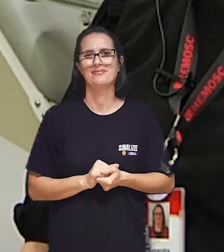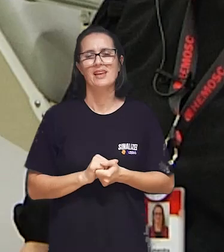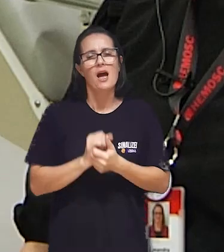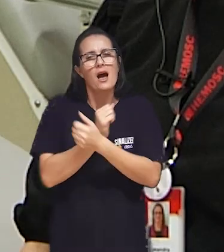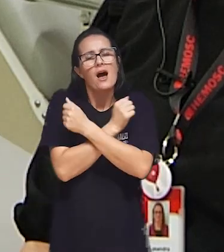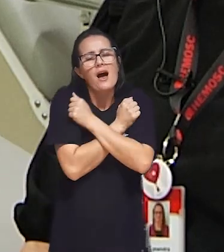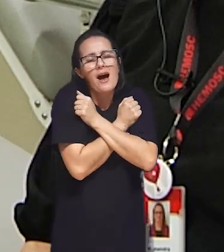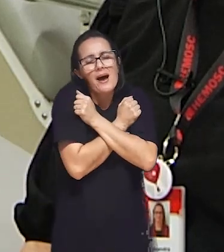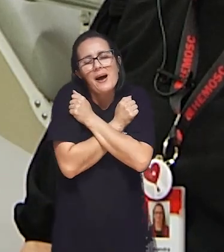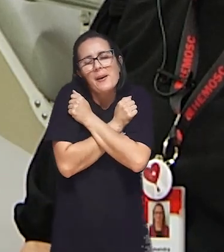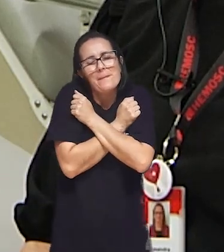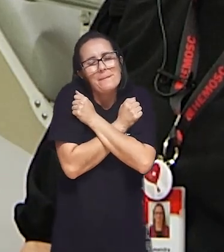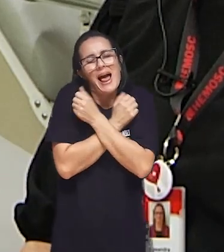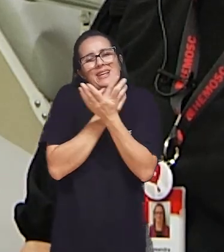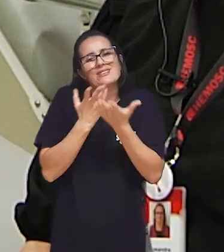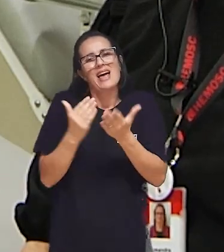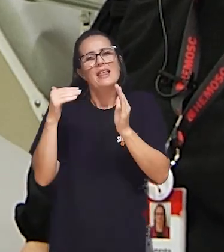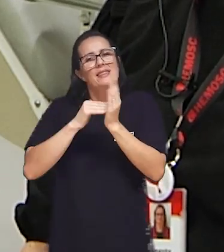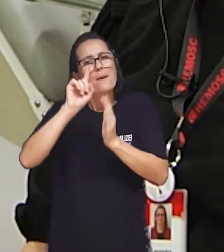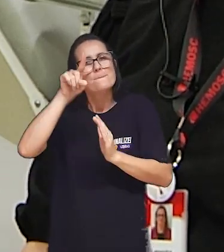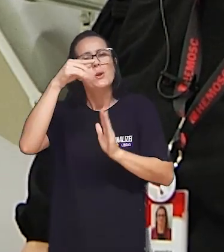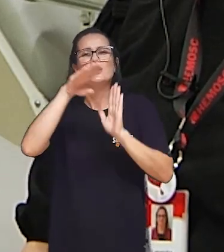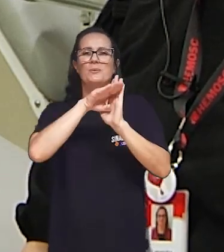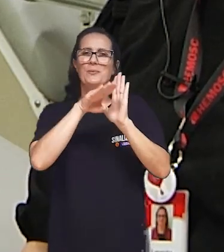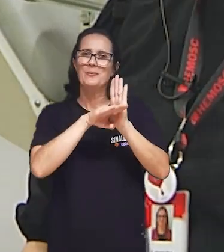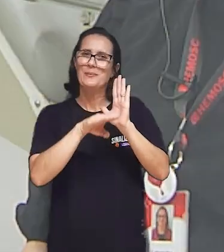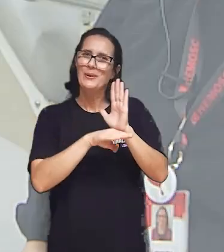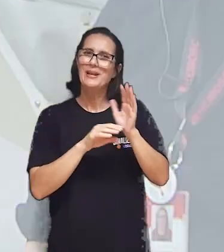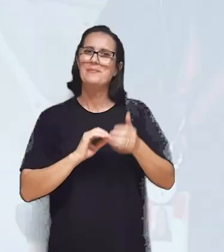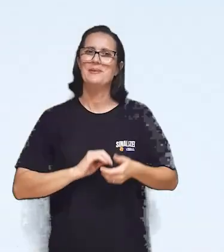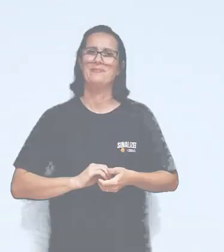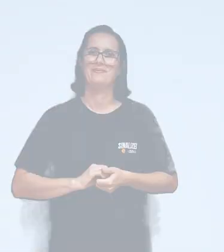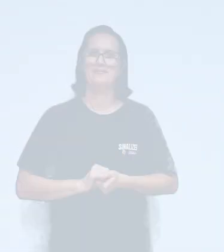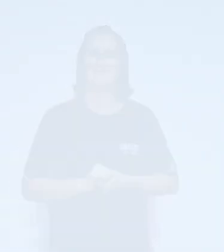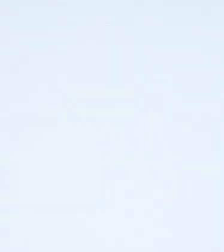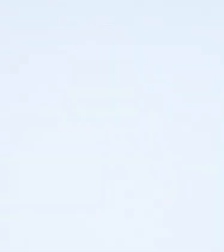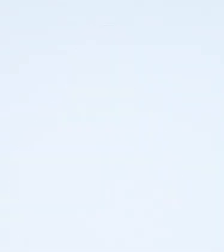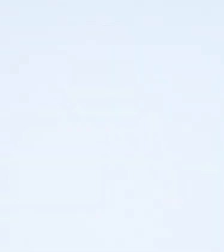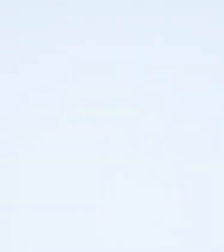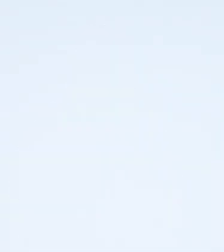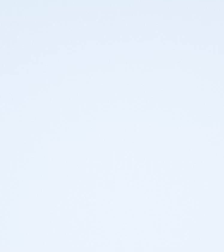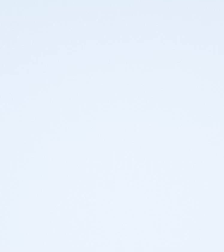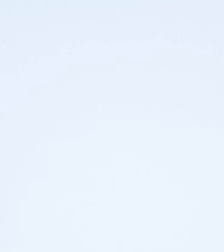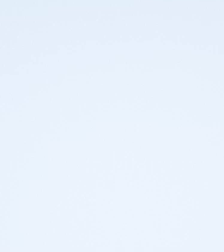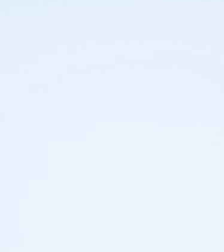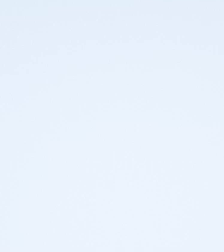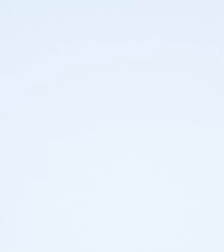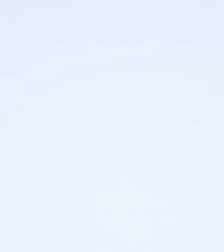Um forte abraço e até o nosso próximo programa.